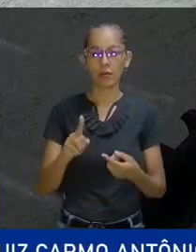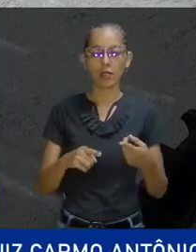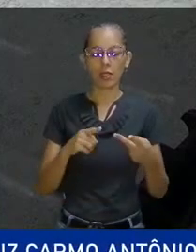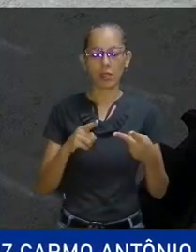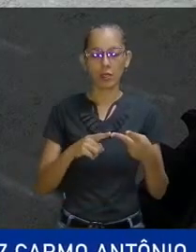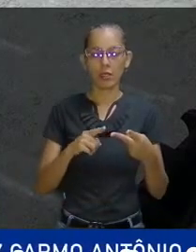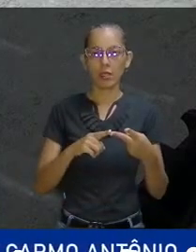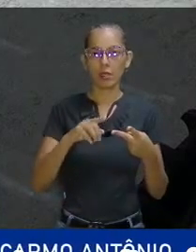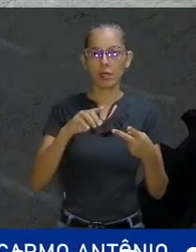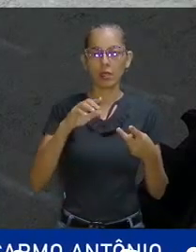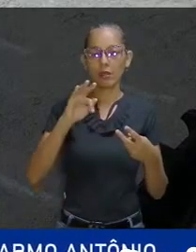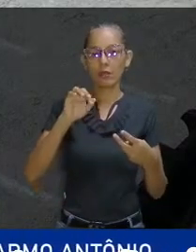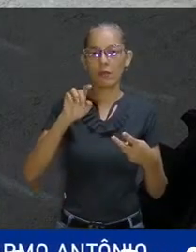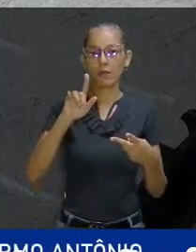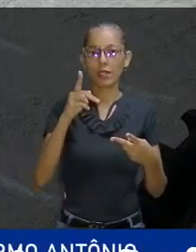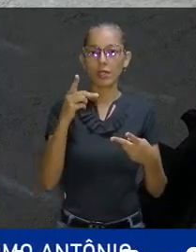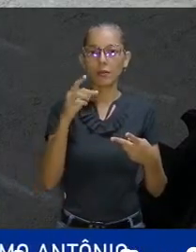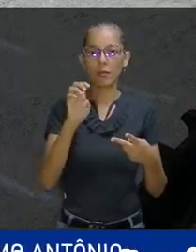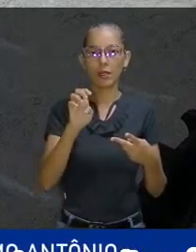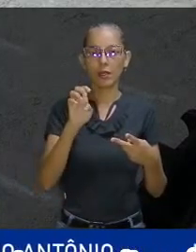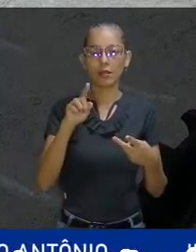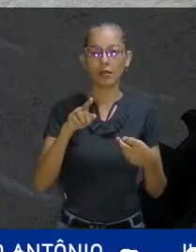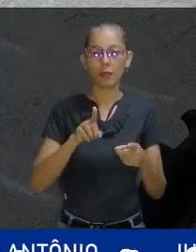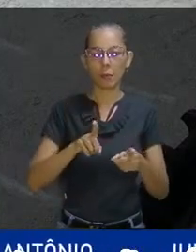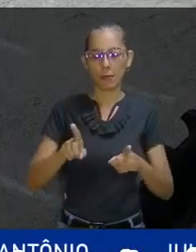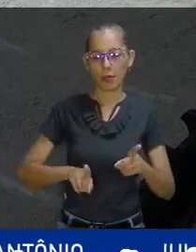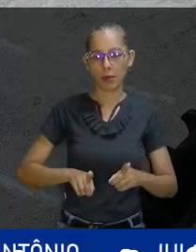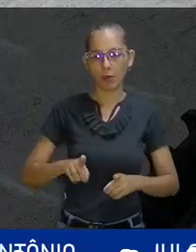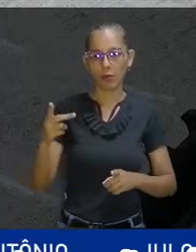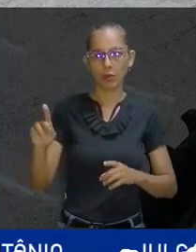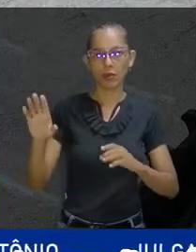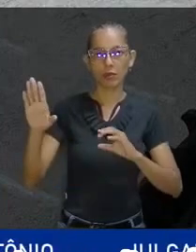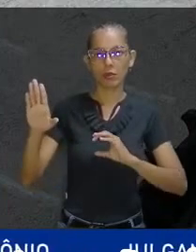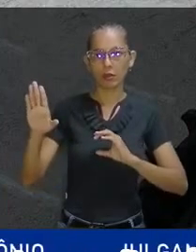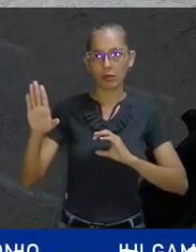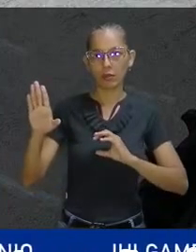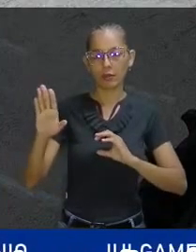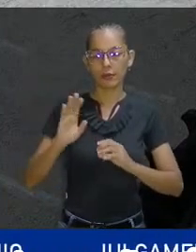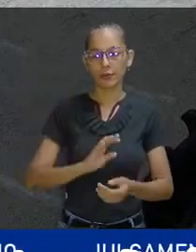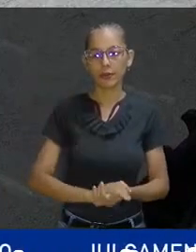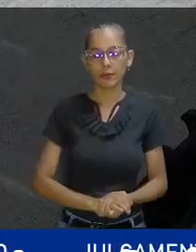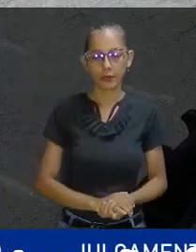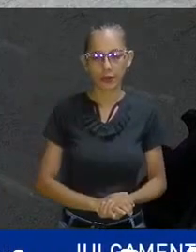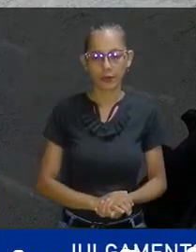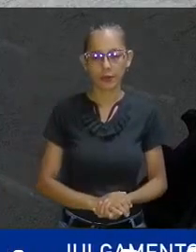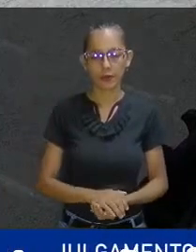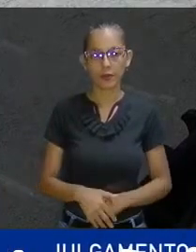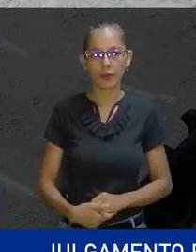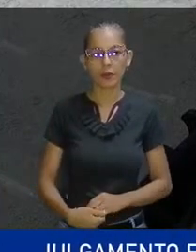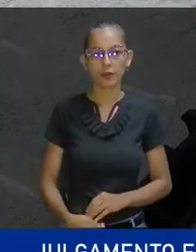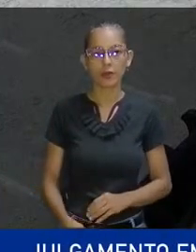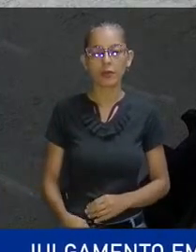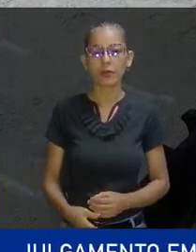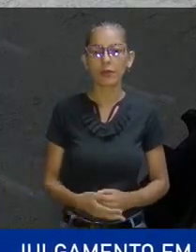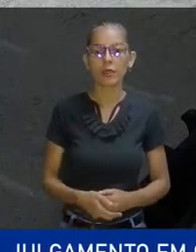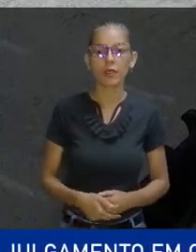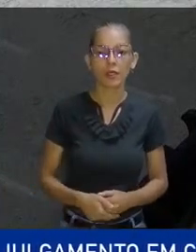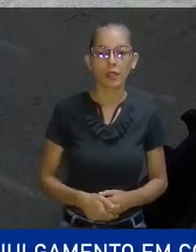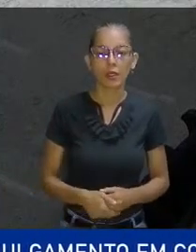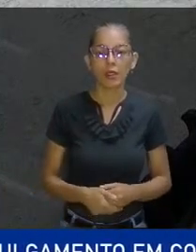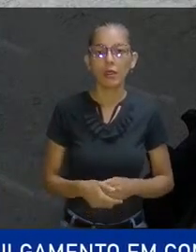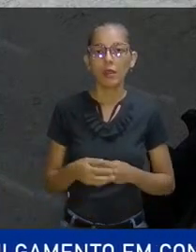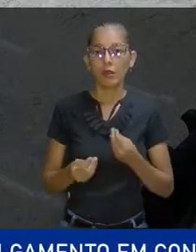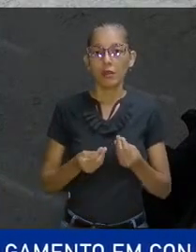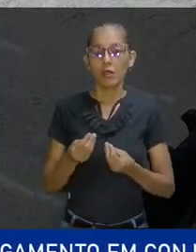candidato. Sustentou que a finalidade ilícita é extraída de elementos existentes na situação. E qual seria